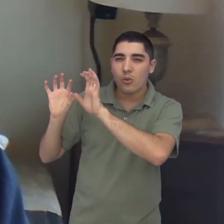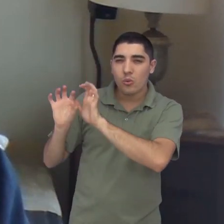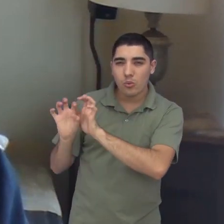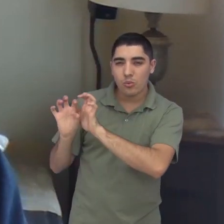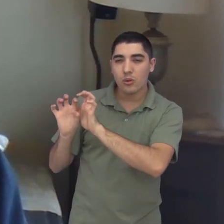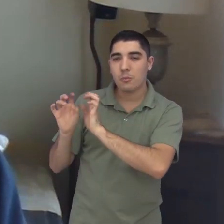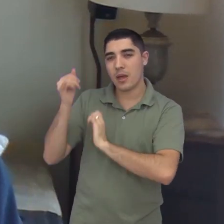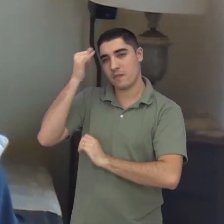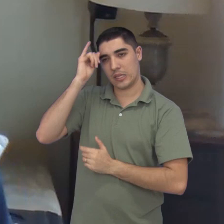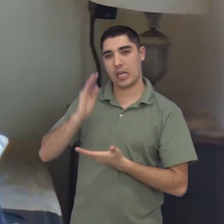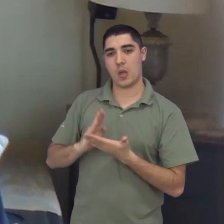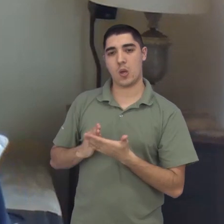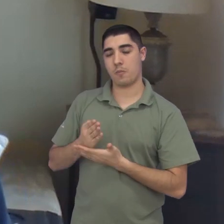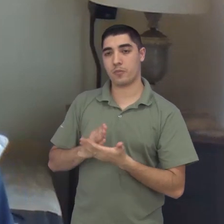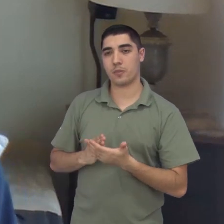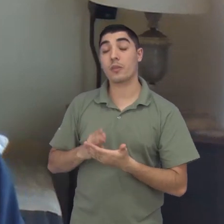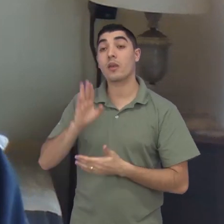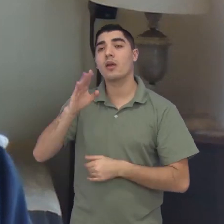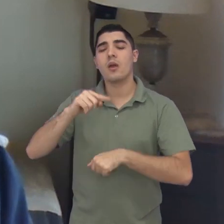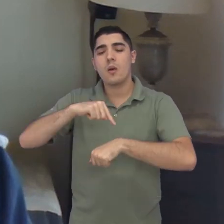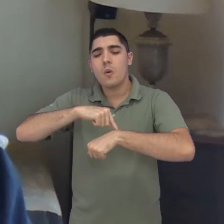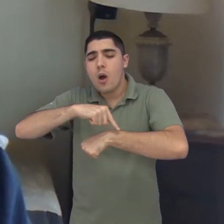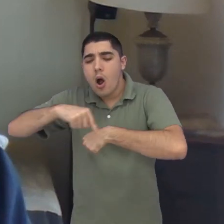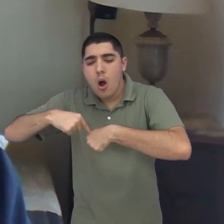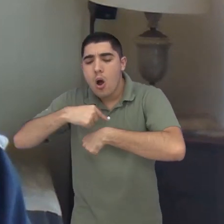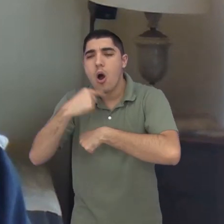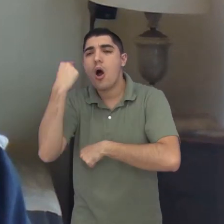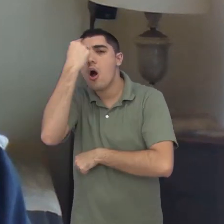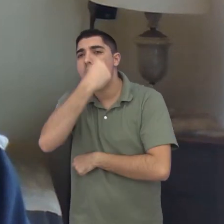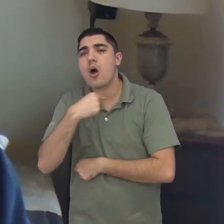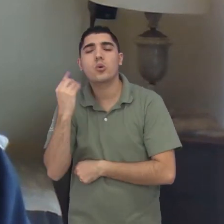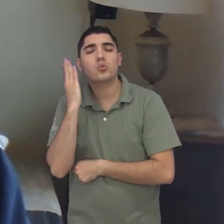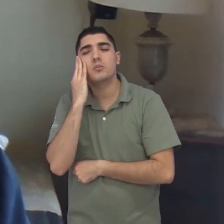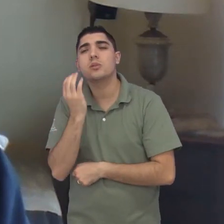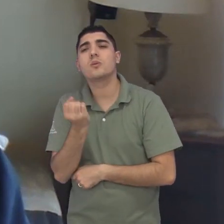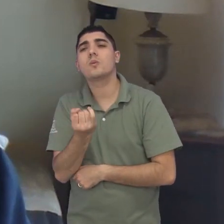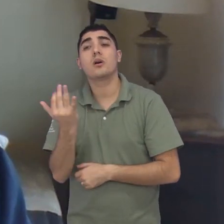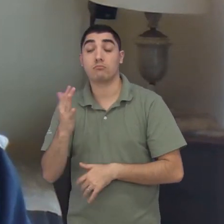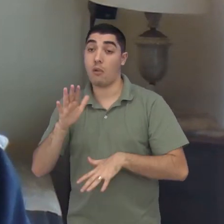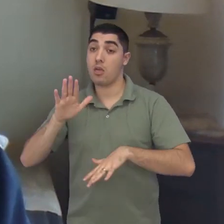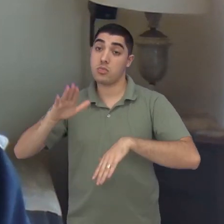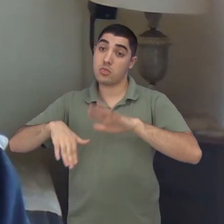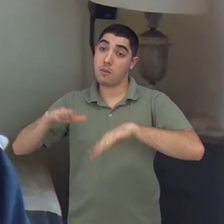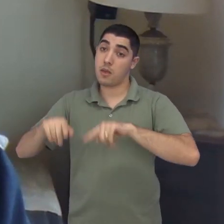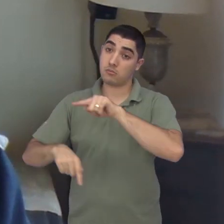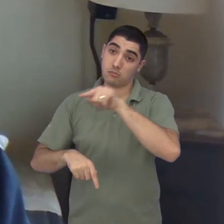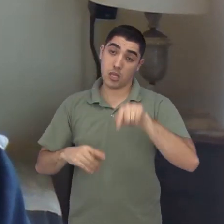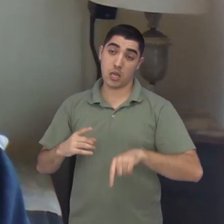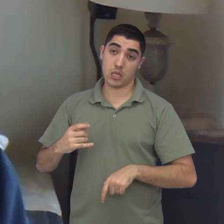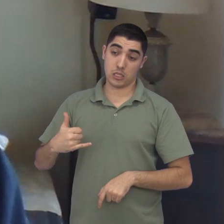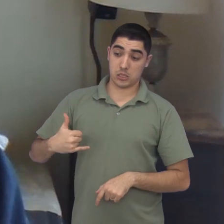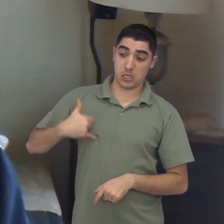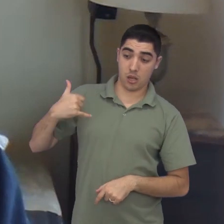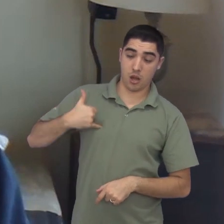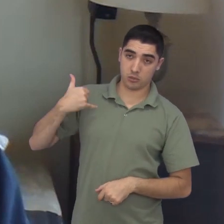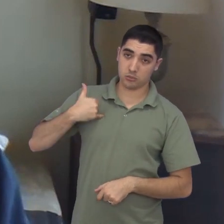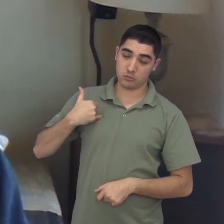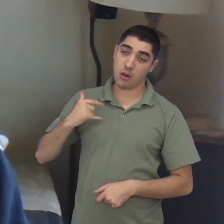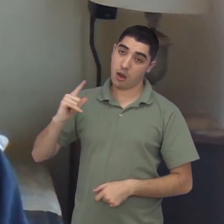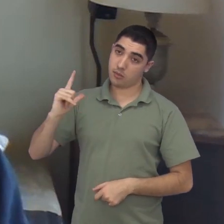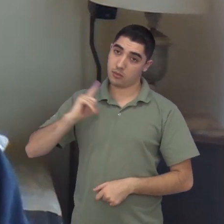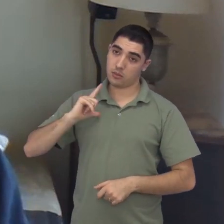te incomode, né? Quantidade de sono, isso é importante. Então, assim, depende da sua idade, você vai ter uma